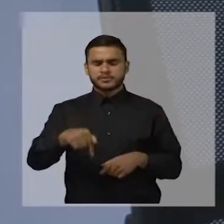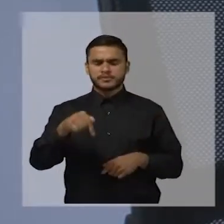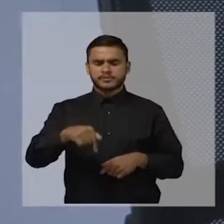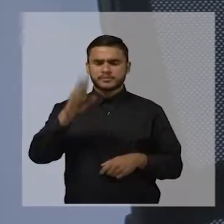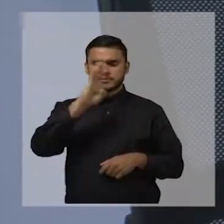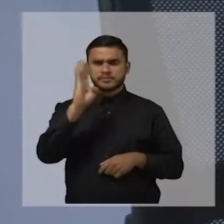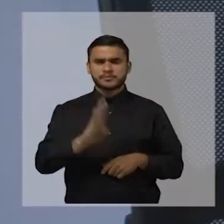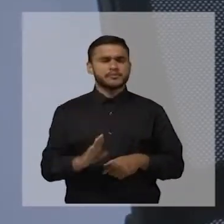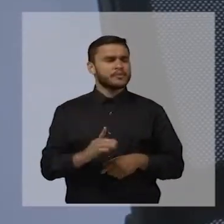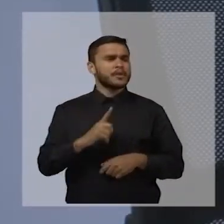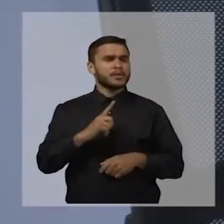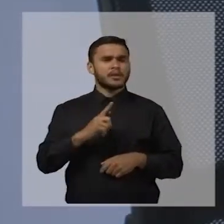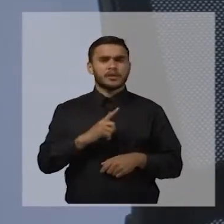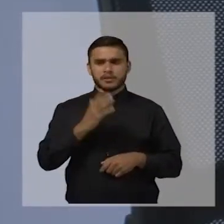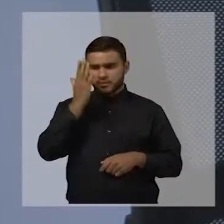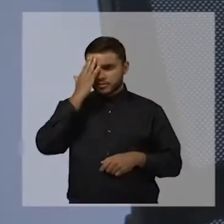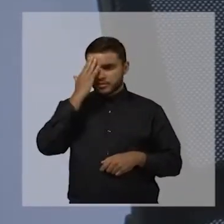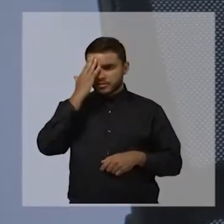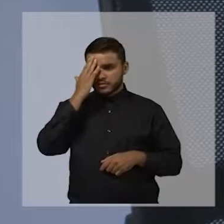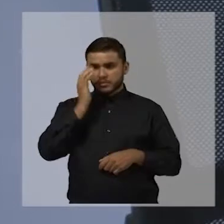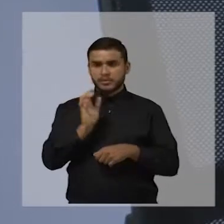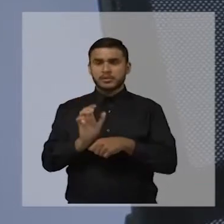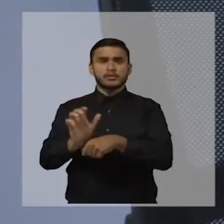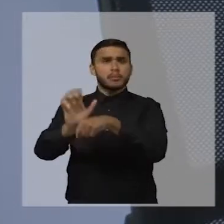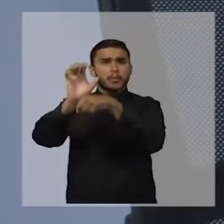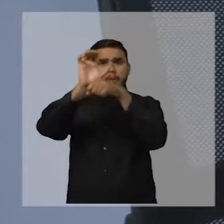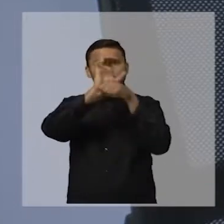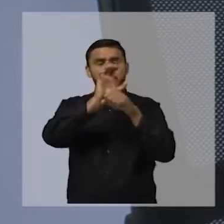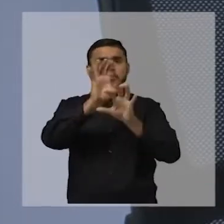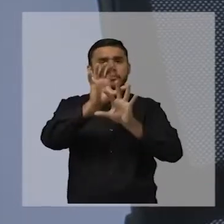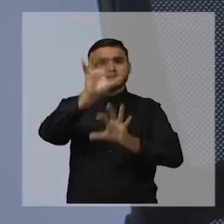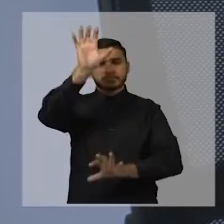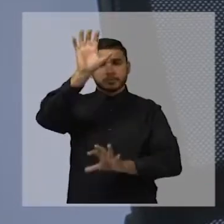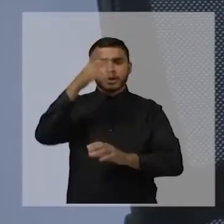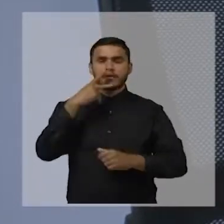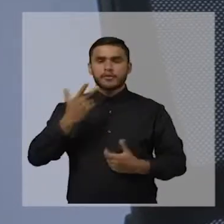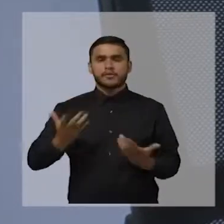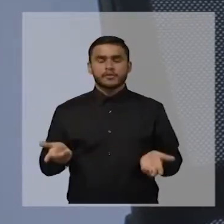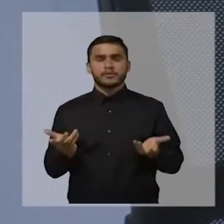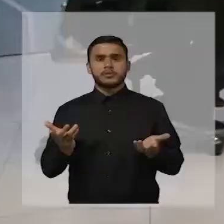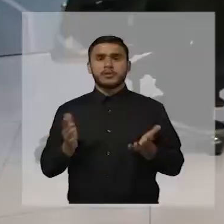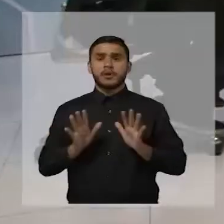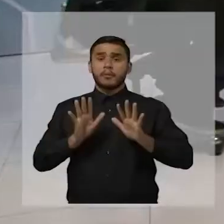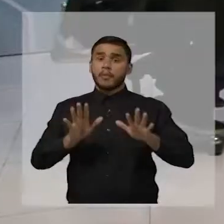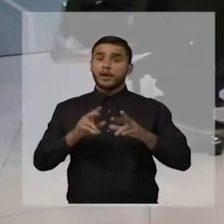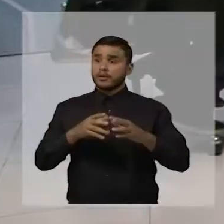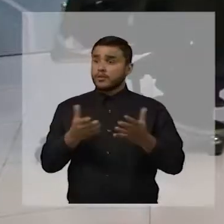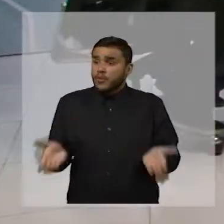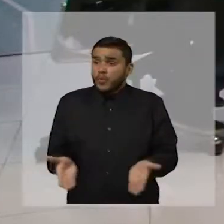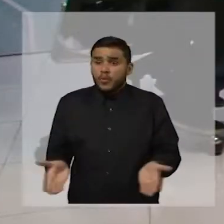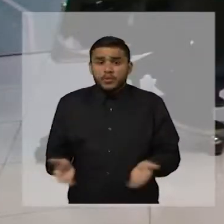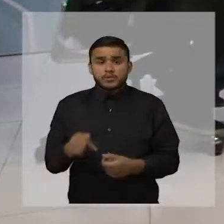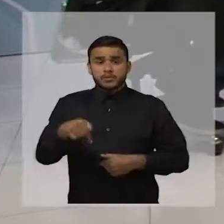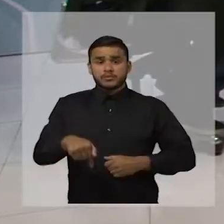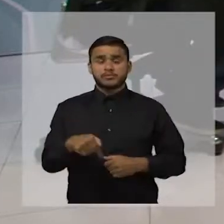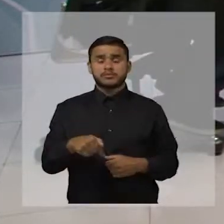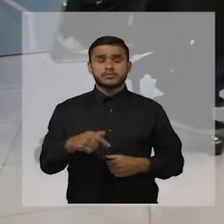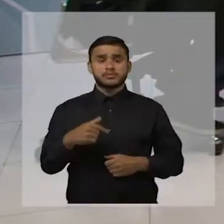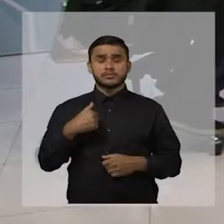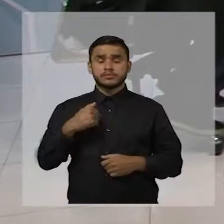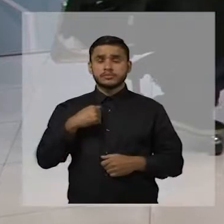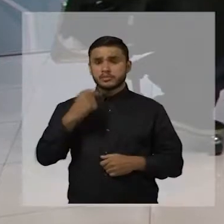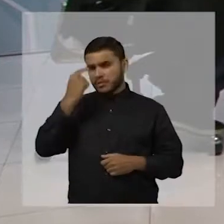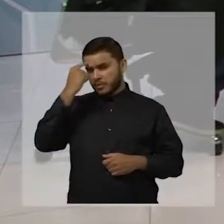uma tentativa de autonomização verdadeira, mas hoje não existe mais. A pessoa se elege e